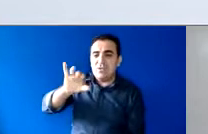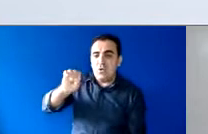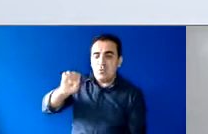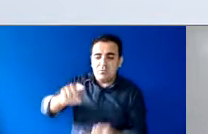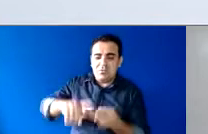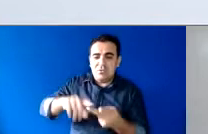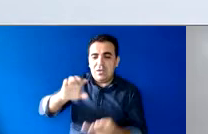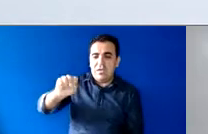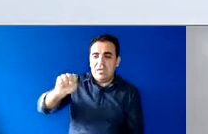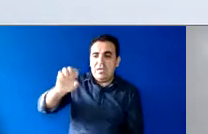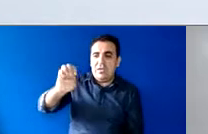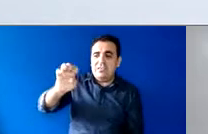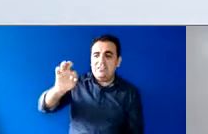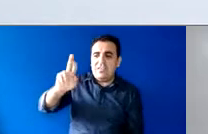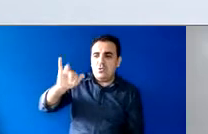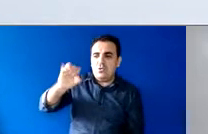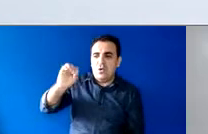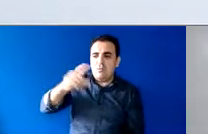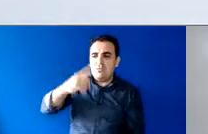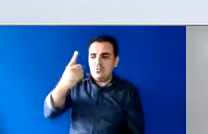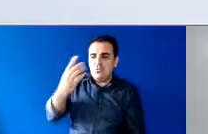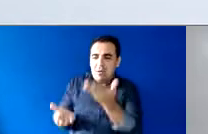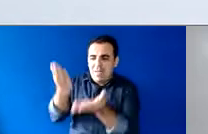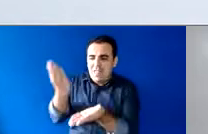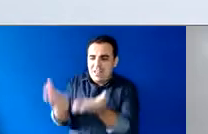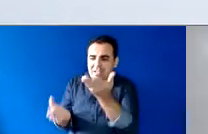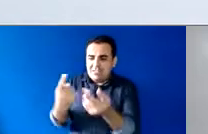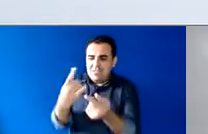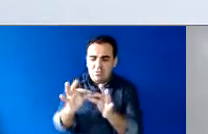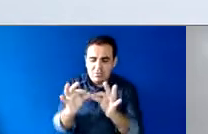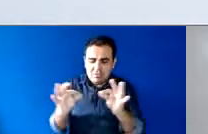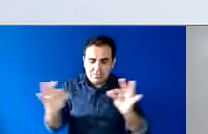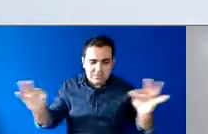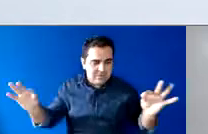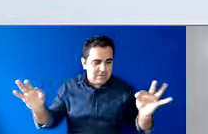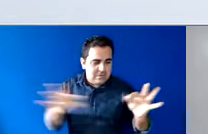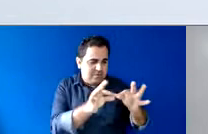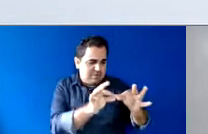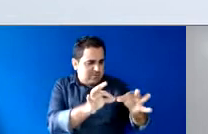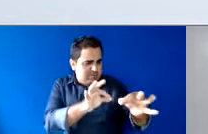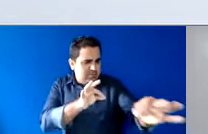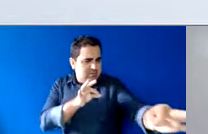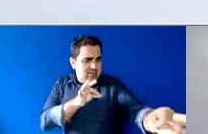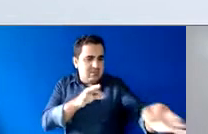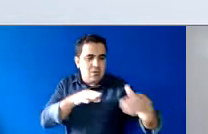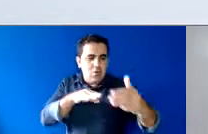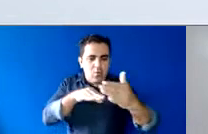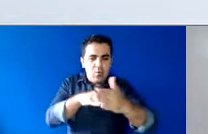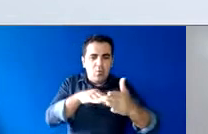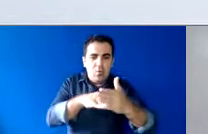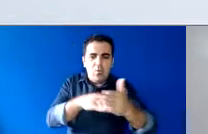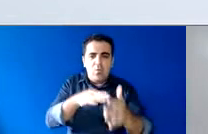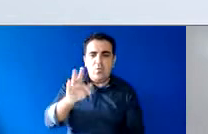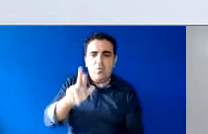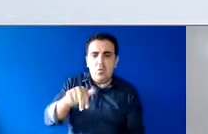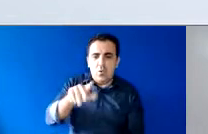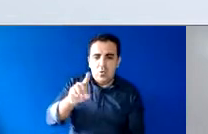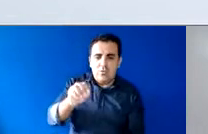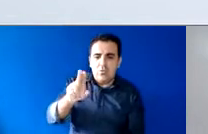estetoscópio, uma balança e uma fita métrica para medir fundo de útero. E um exame,